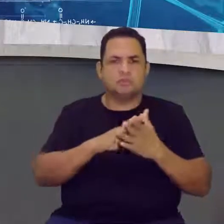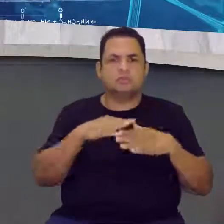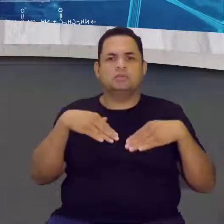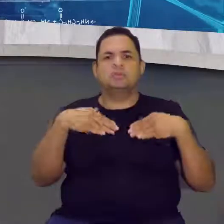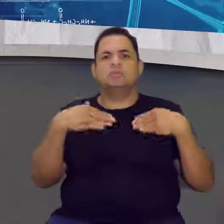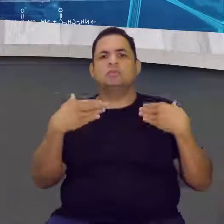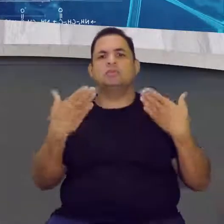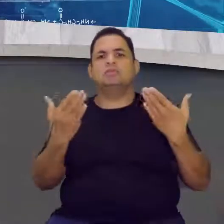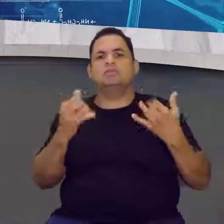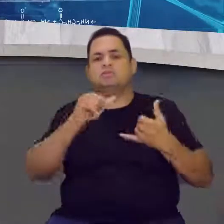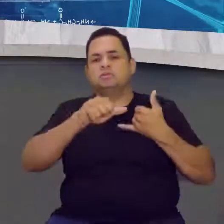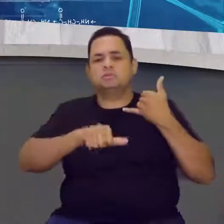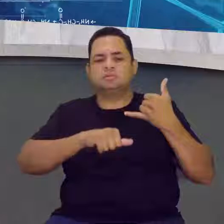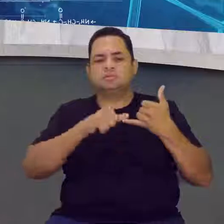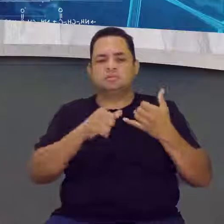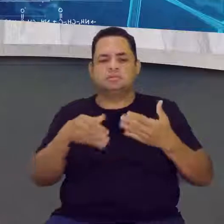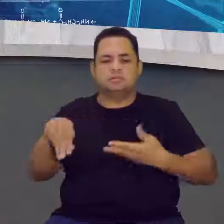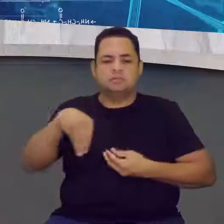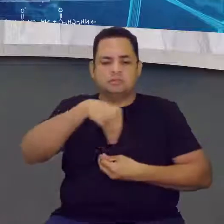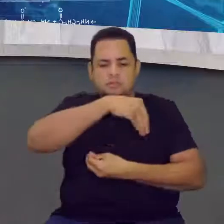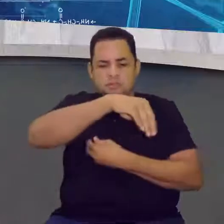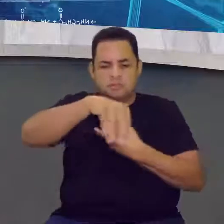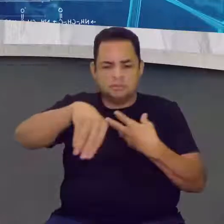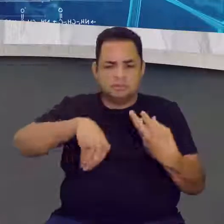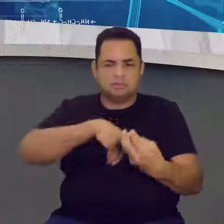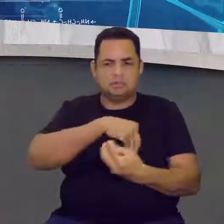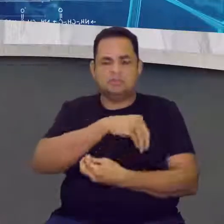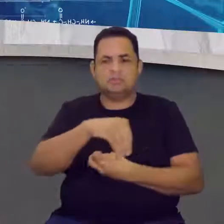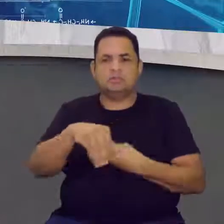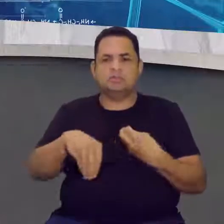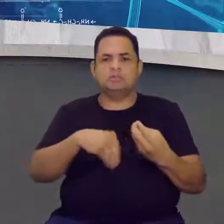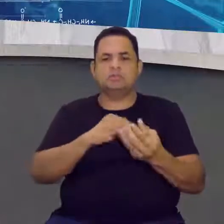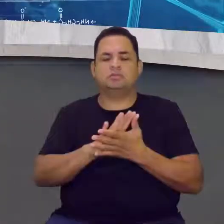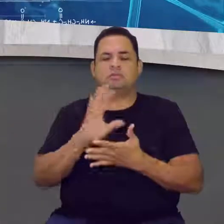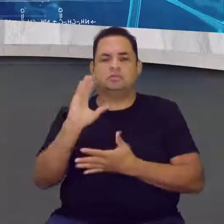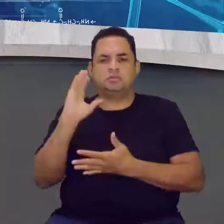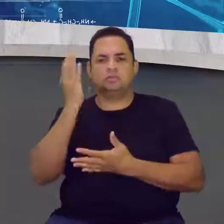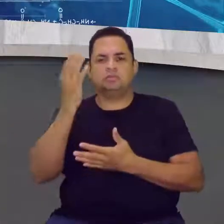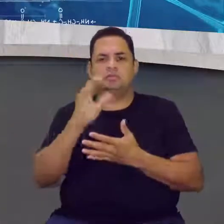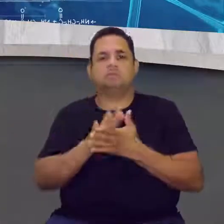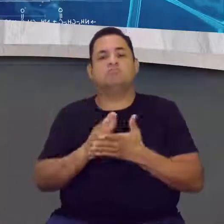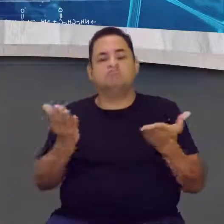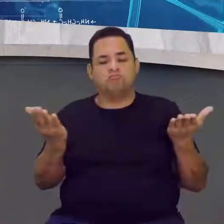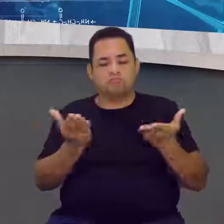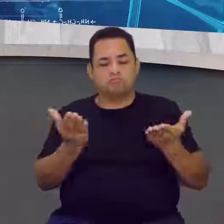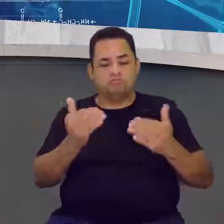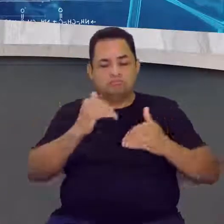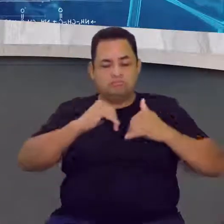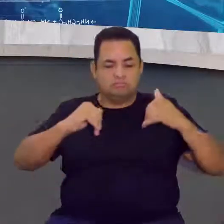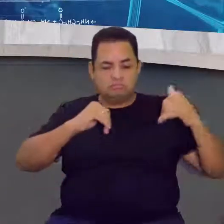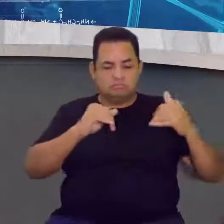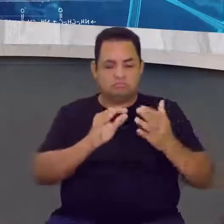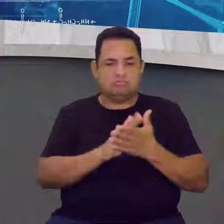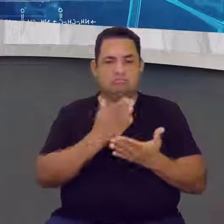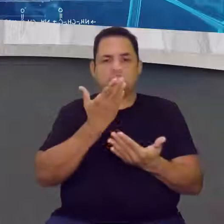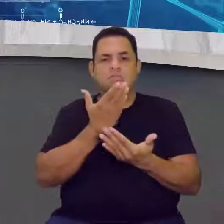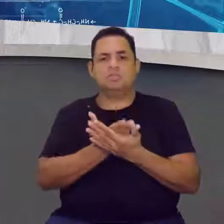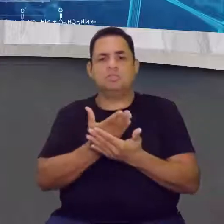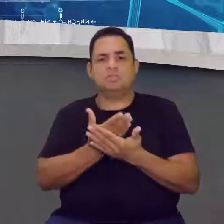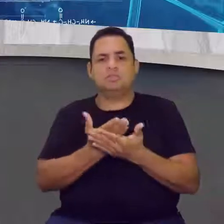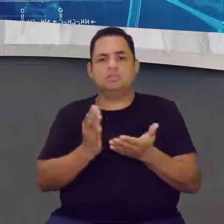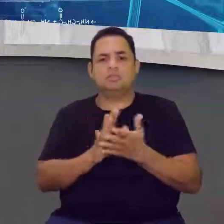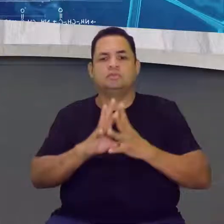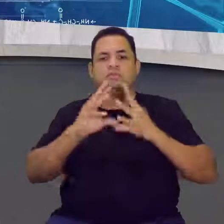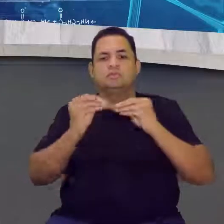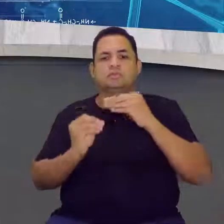e quais as reações que estão envolvidas ali com esses fenômenos. Por isso que a gente separou essa aula todinha para falar da camada de